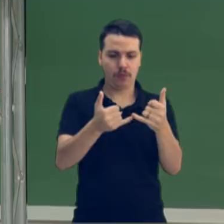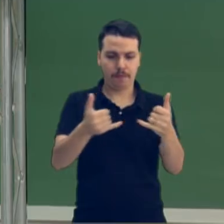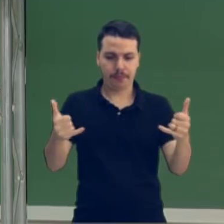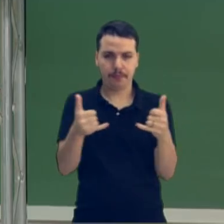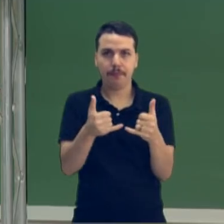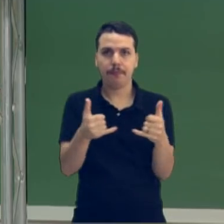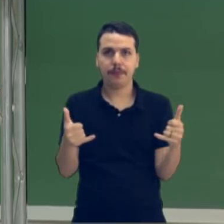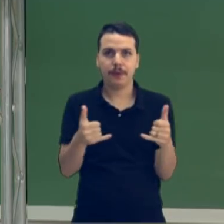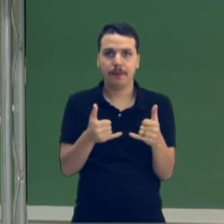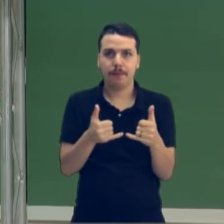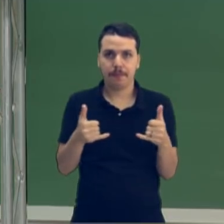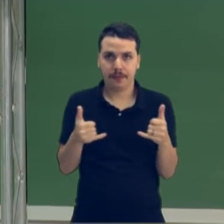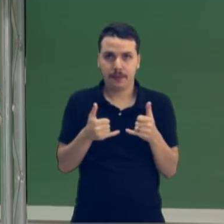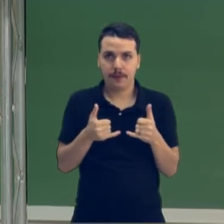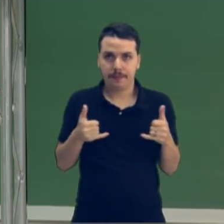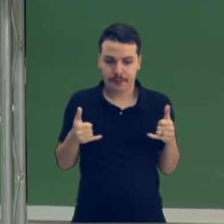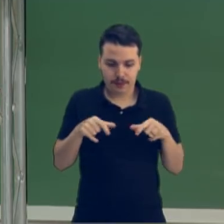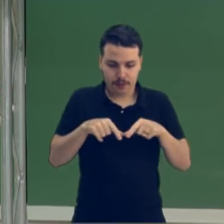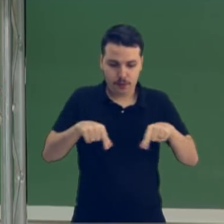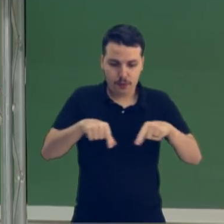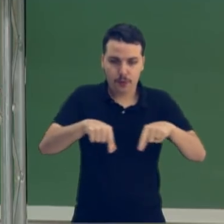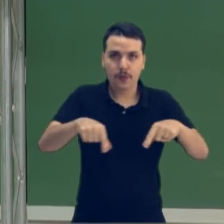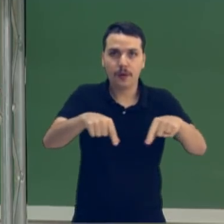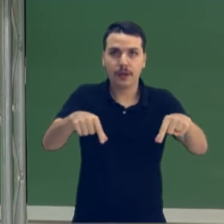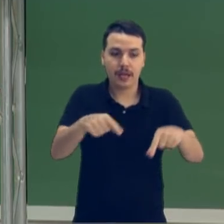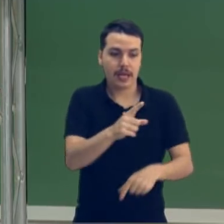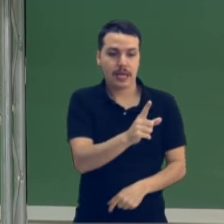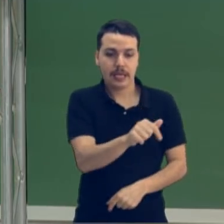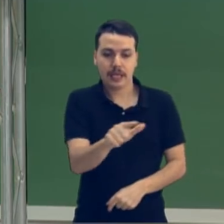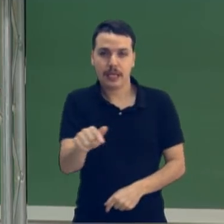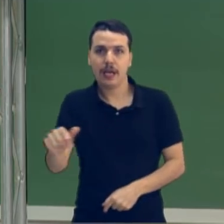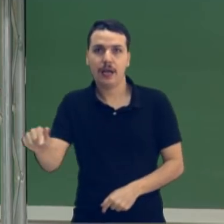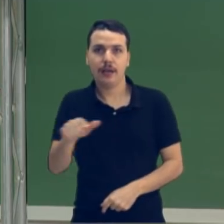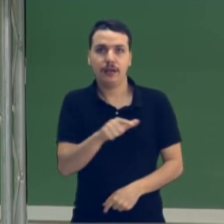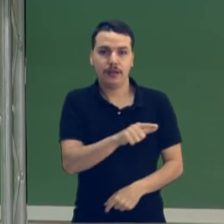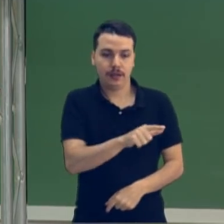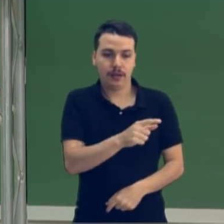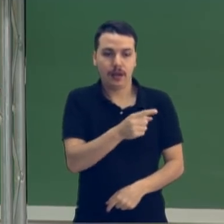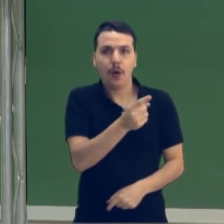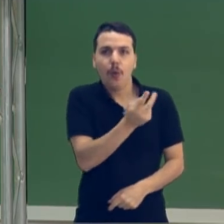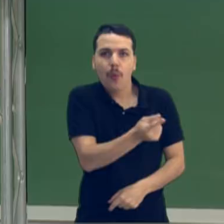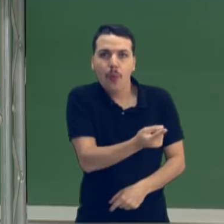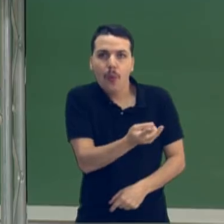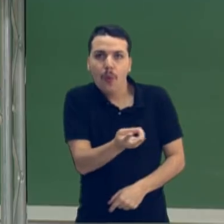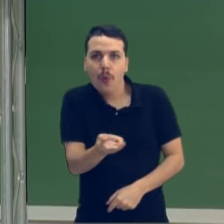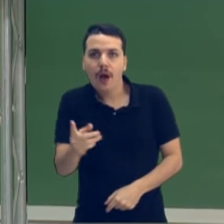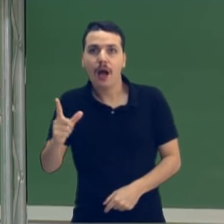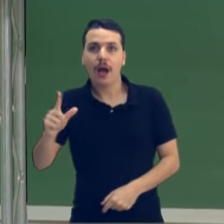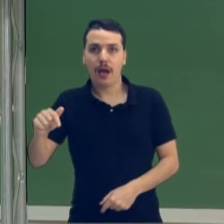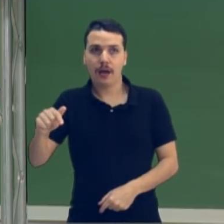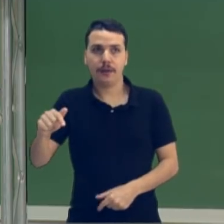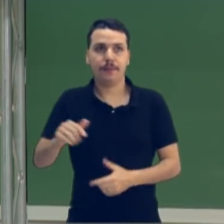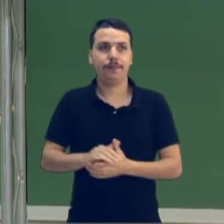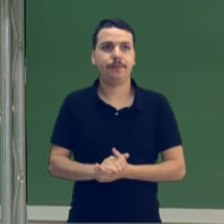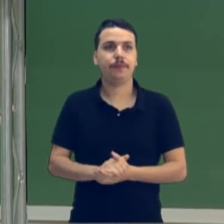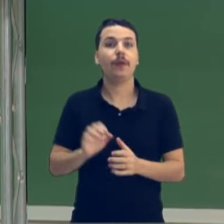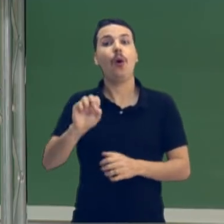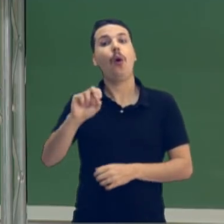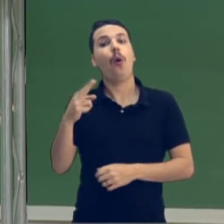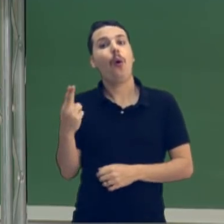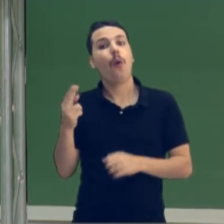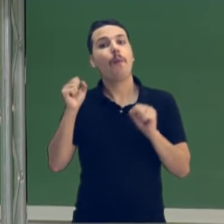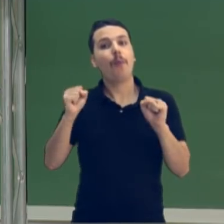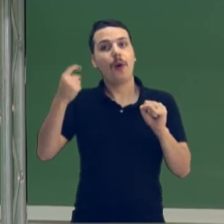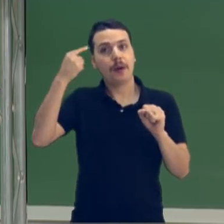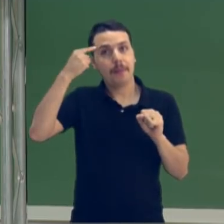fazer 5 vezes 17, que eu tenho o 85. Essa é uma condição. Ou também posso pensar